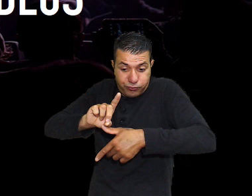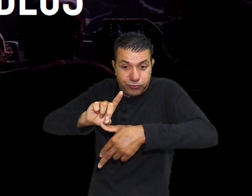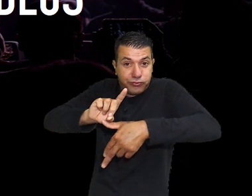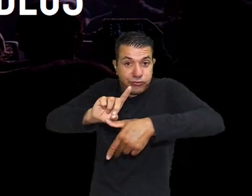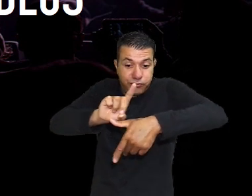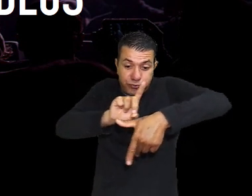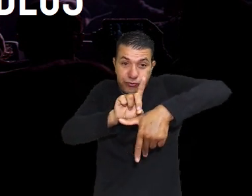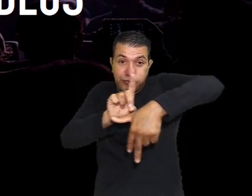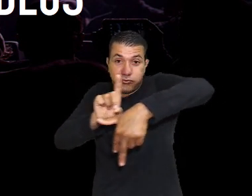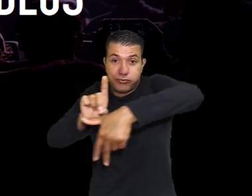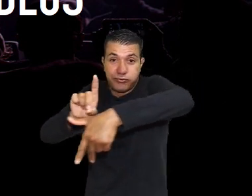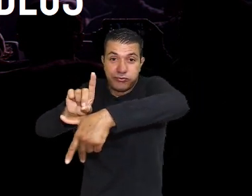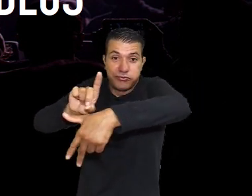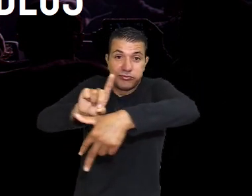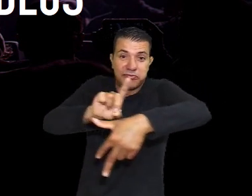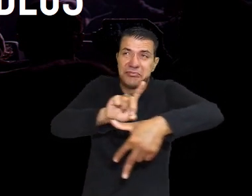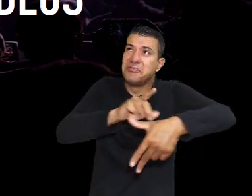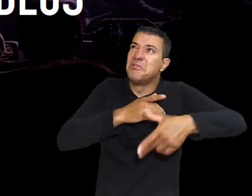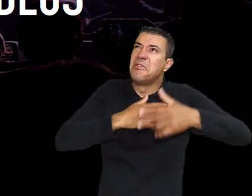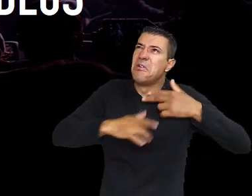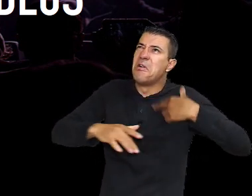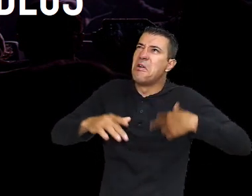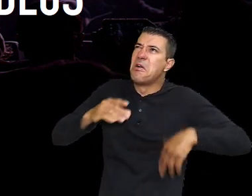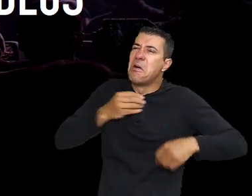estou. Não te